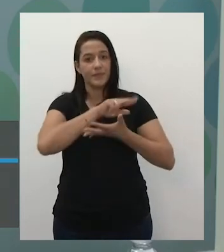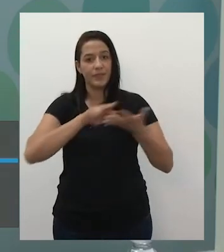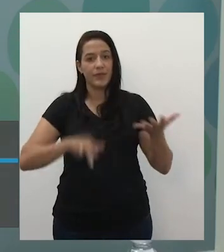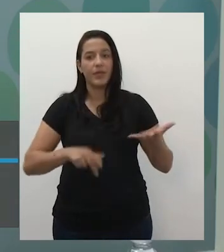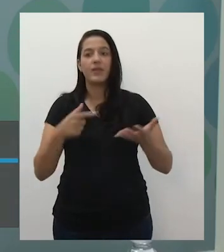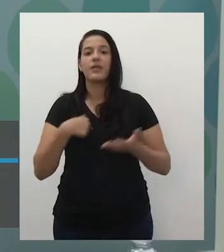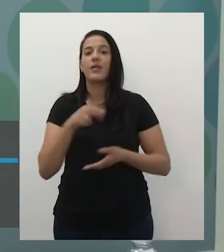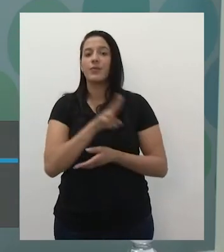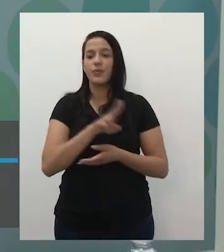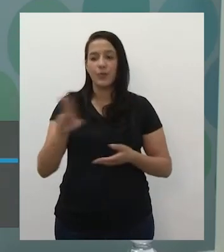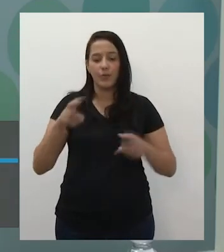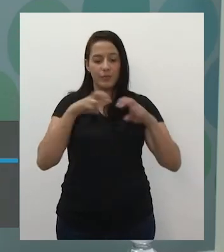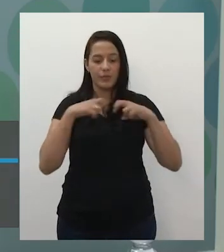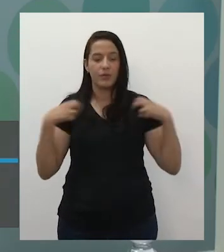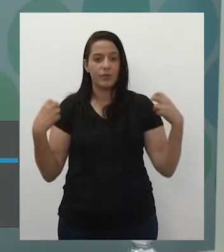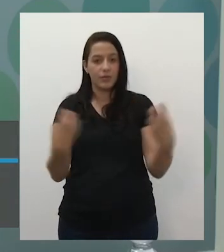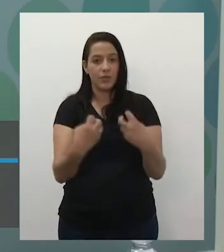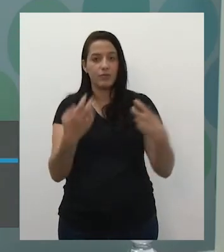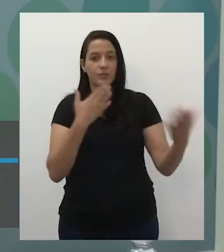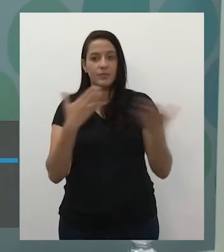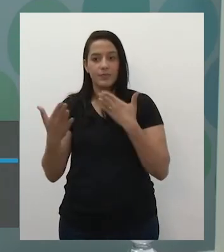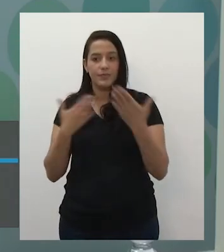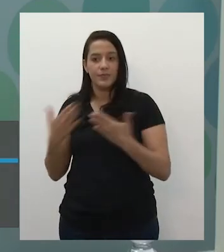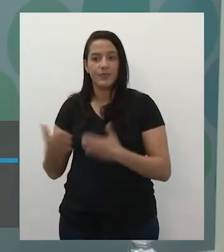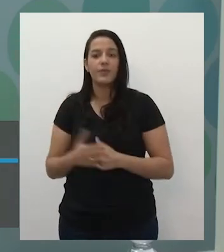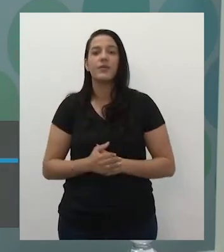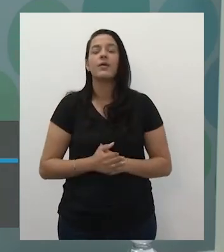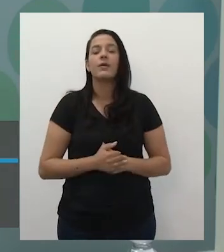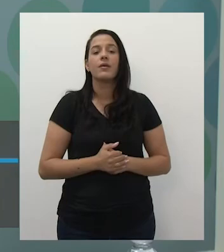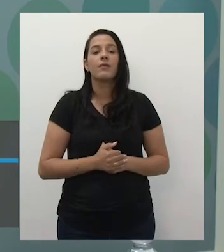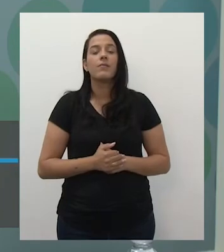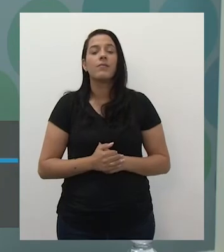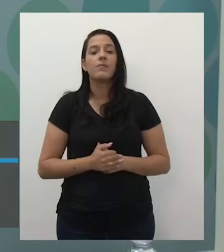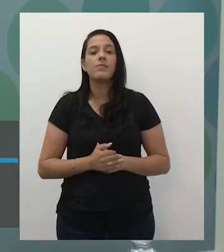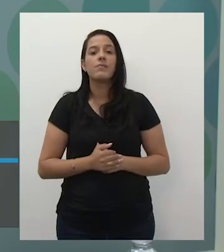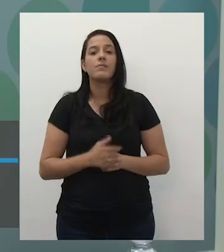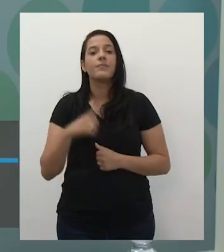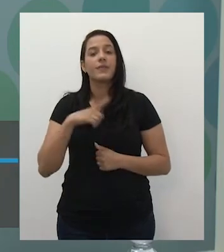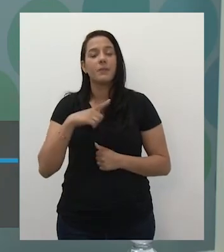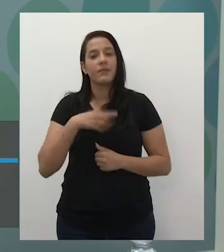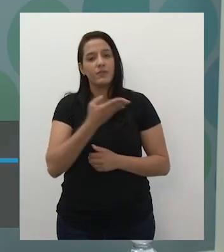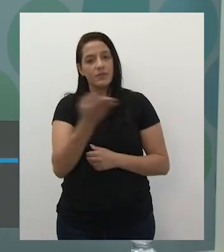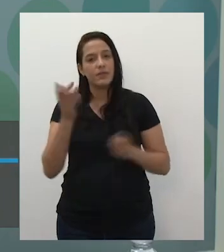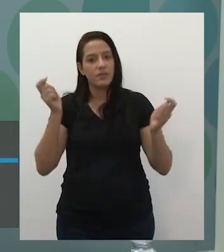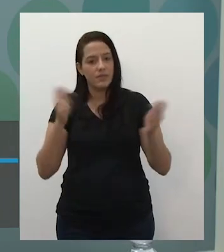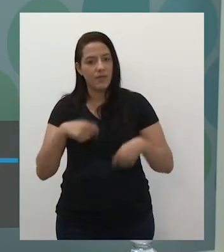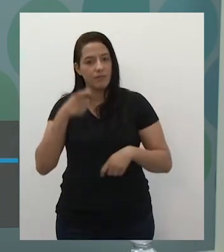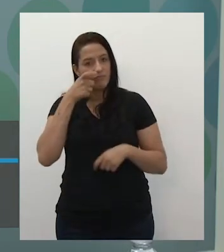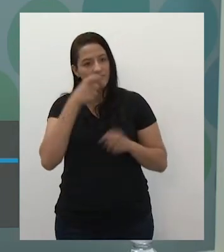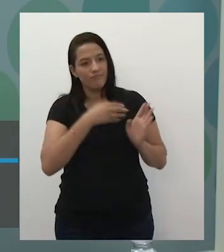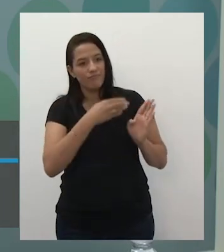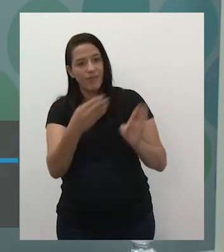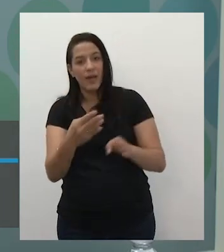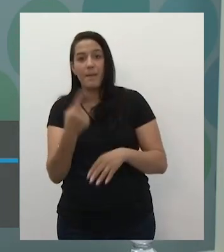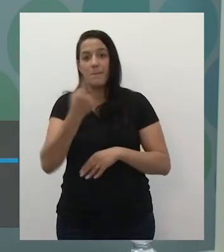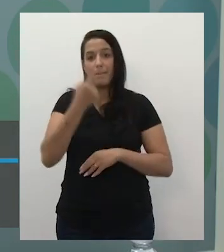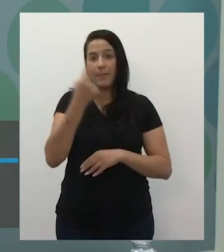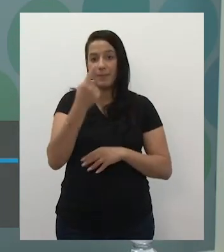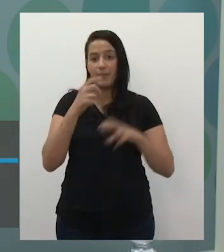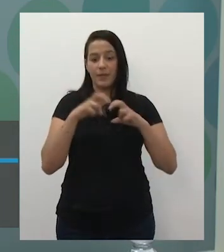quais ações que a gente fez que foram bacanas, foram efetivas, seja porque alguma pessoa deu